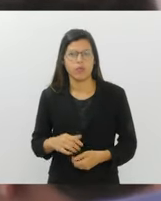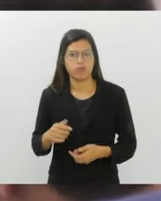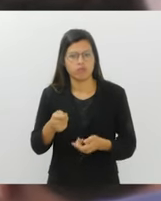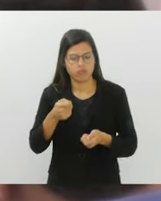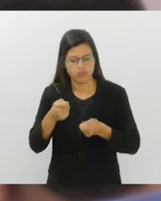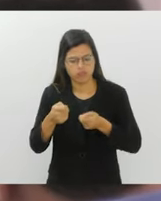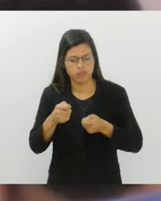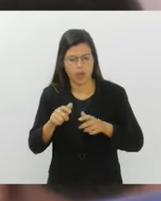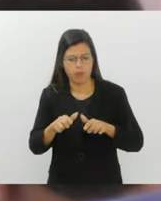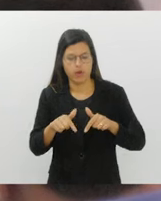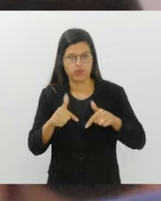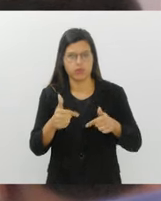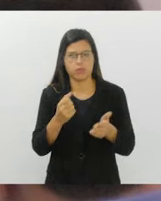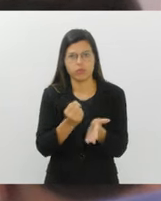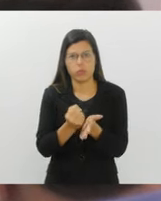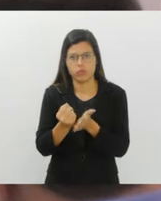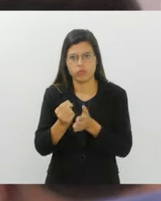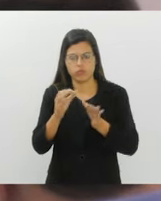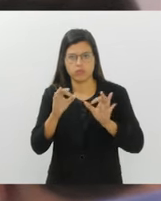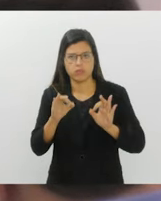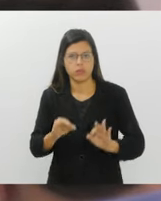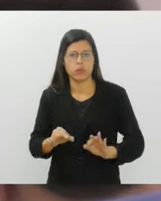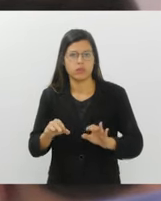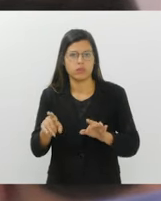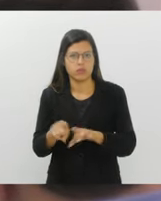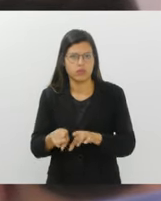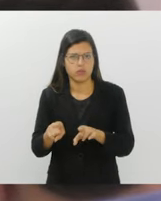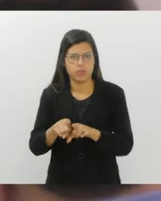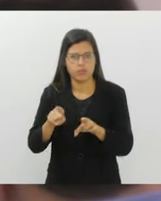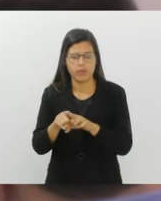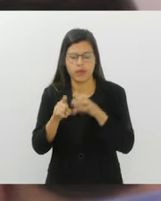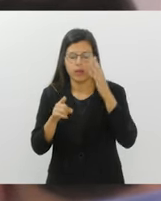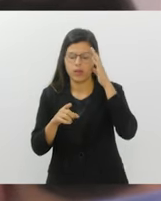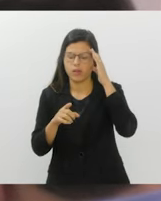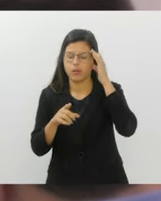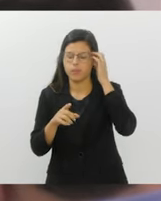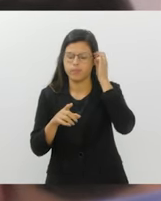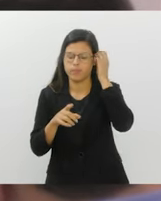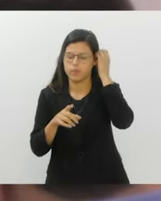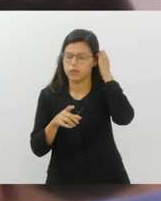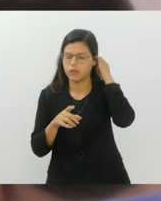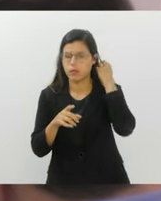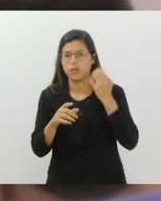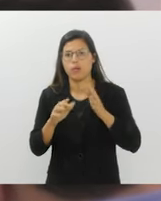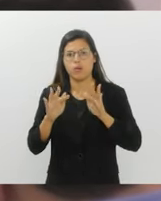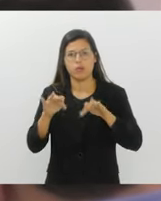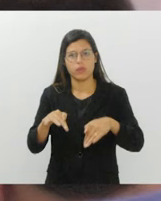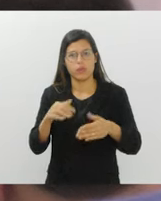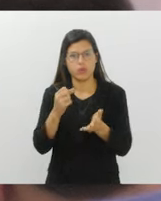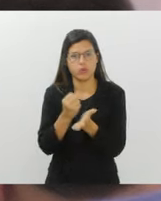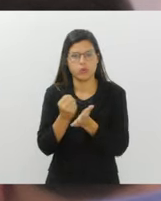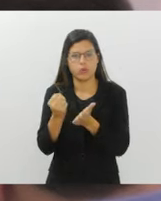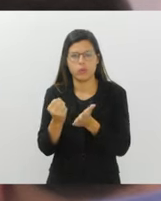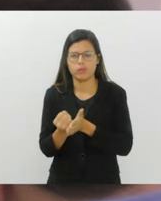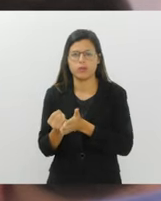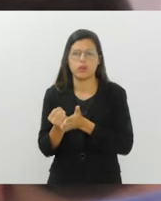um contrato de concessão e até mesmo um término de um contrato de concessão de uma